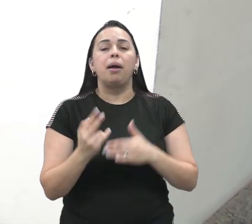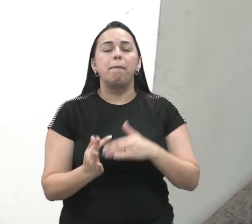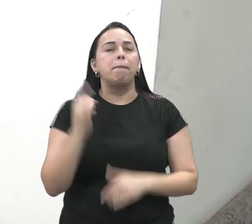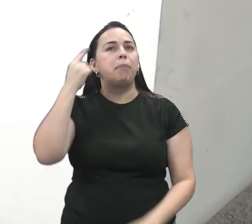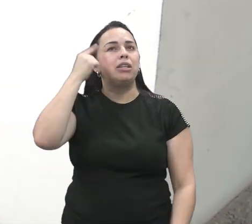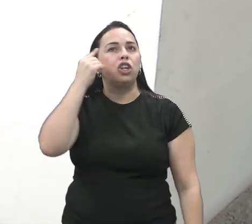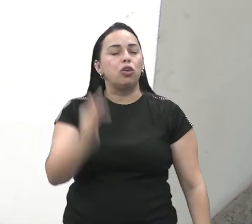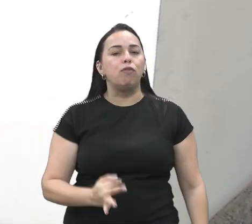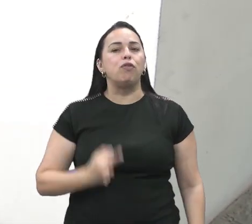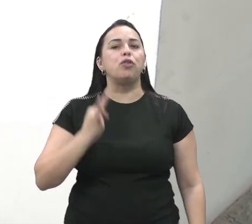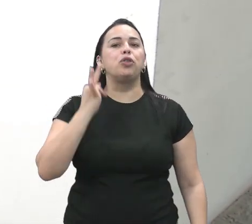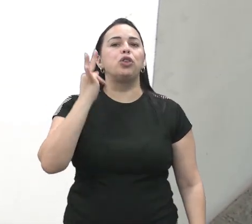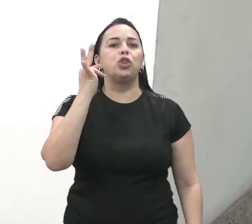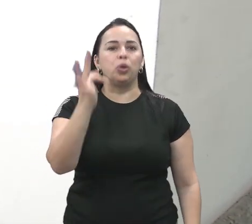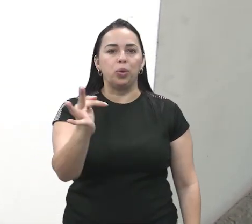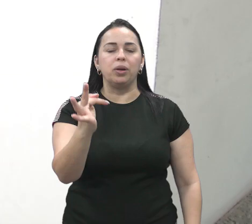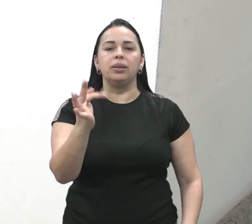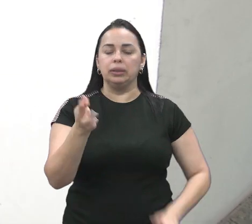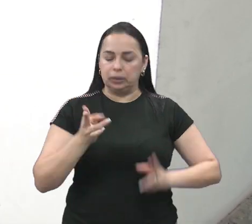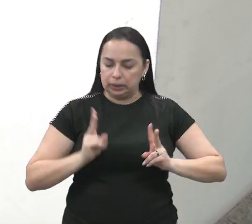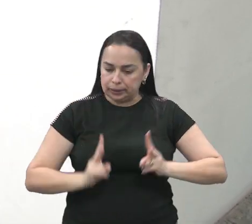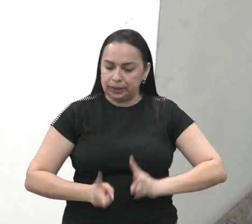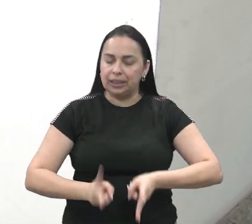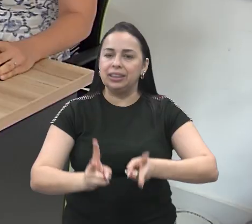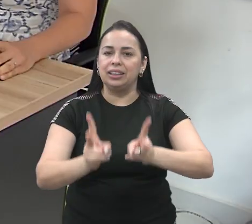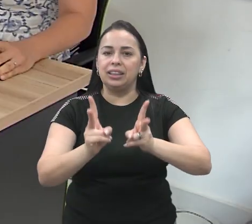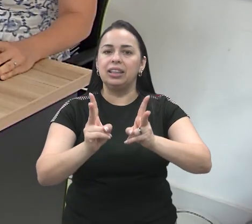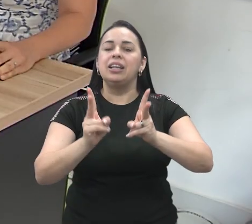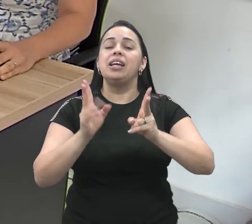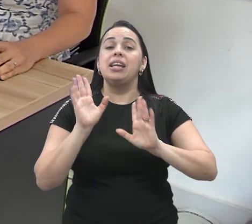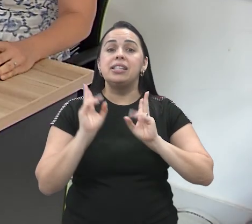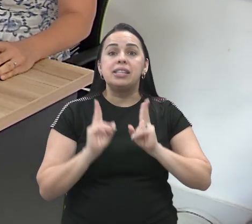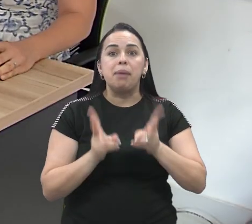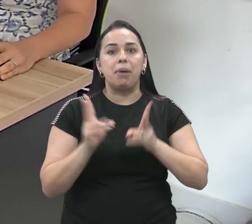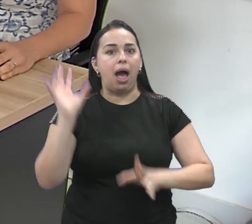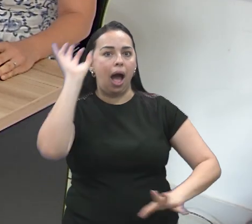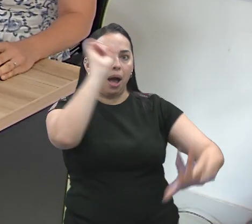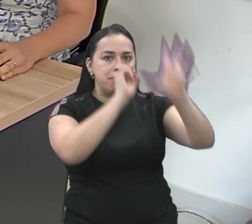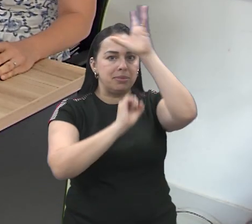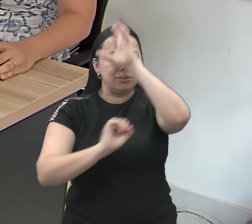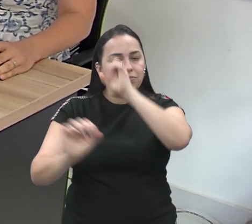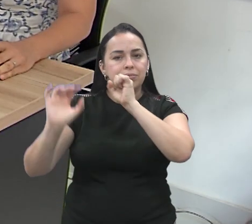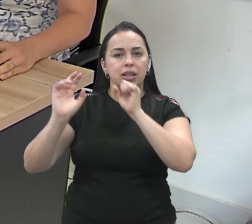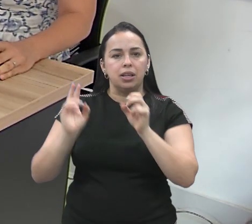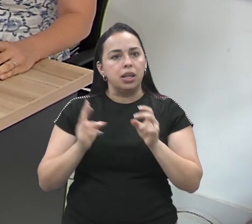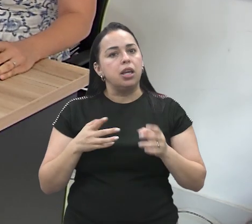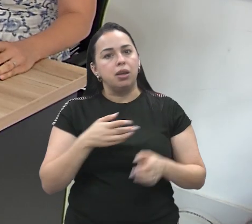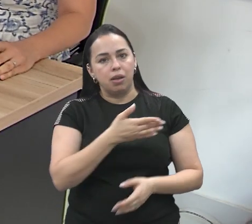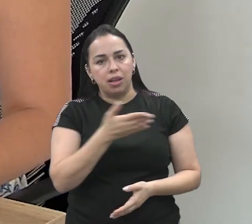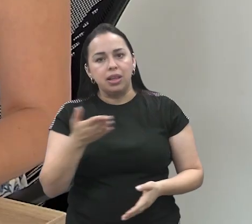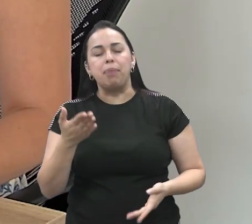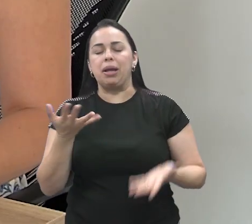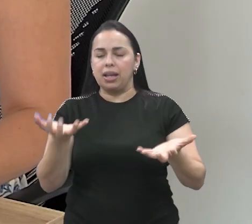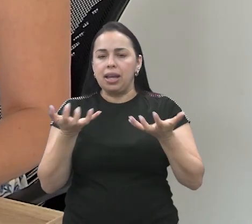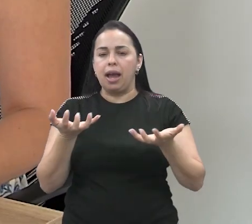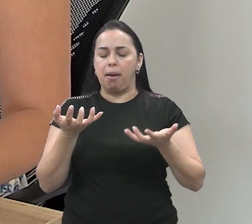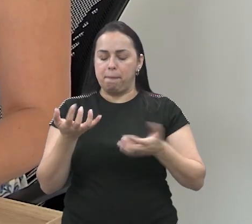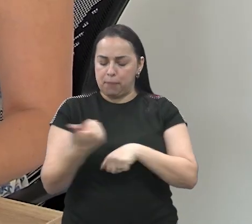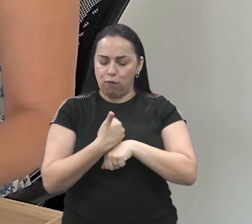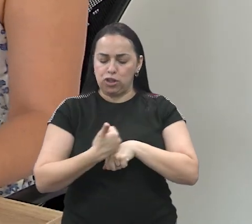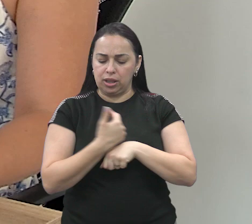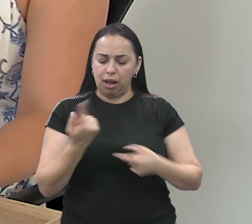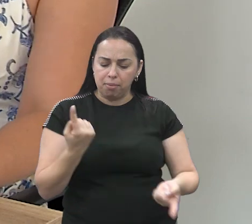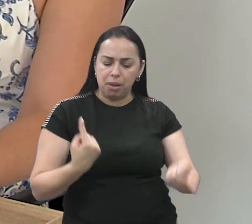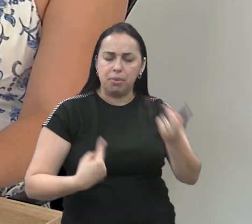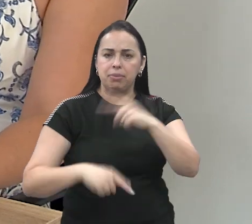Cláudio e Kelly esperam que o futuro na nova empresa seja duradouro e cheio de aprendizados. Incentivam a